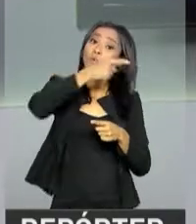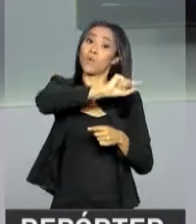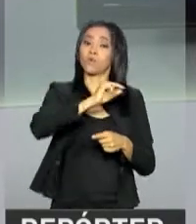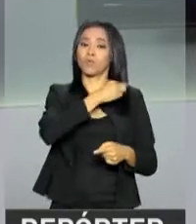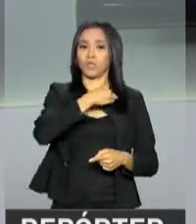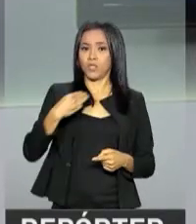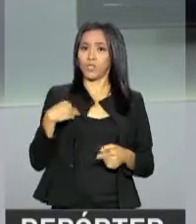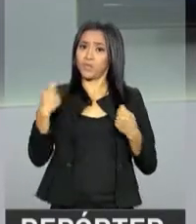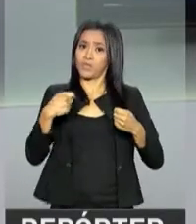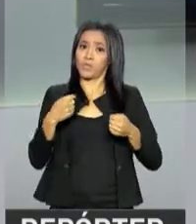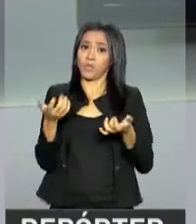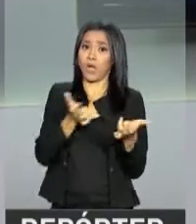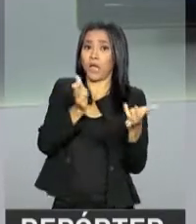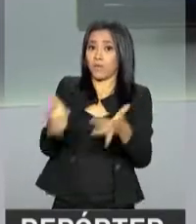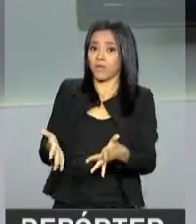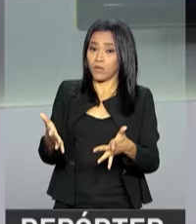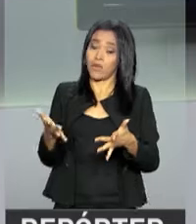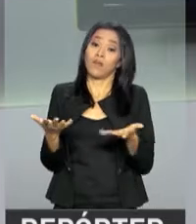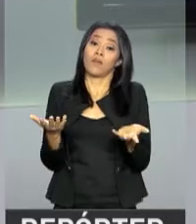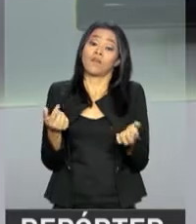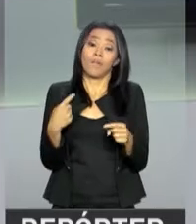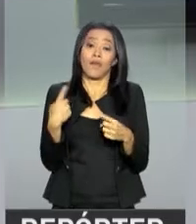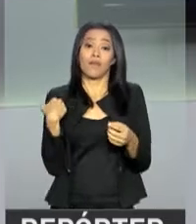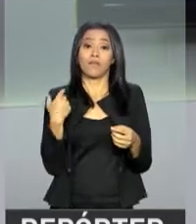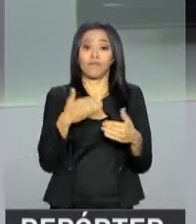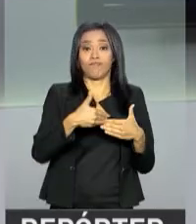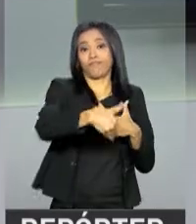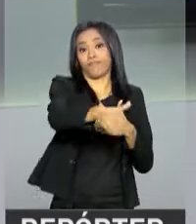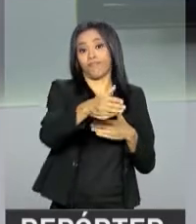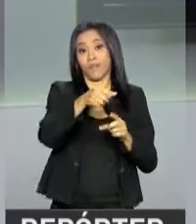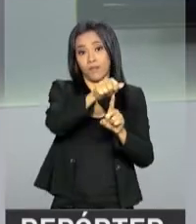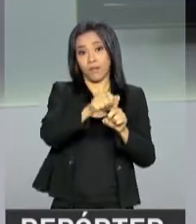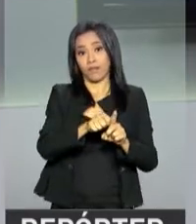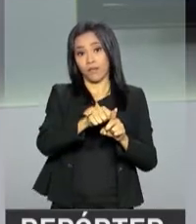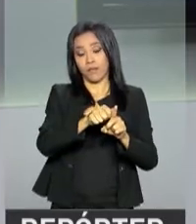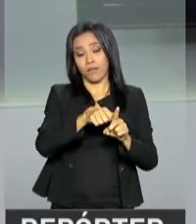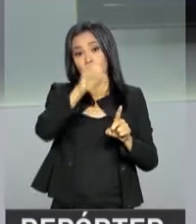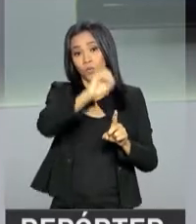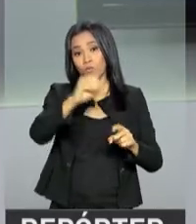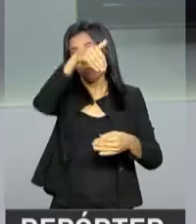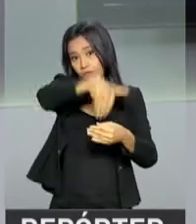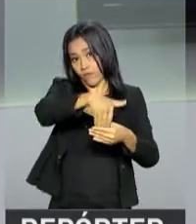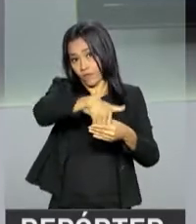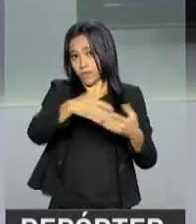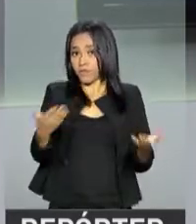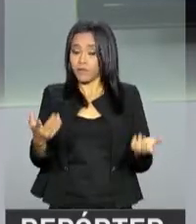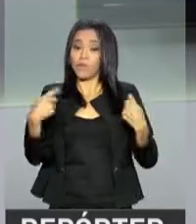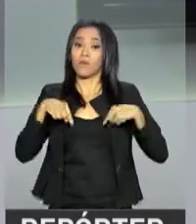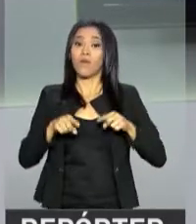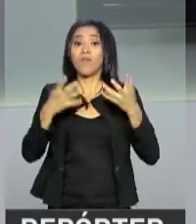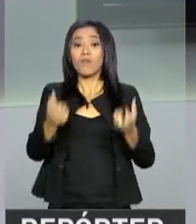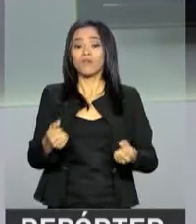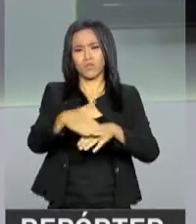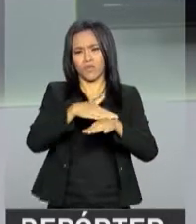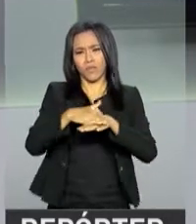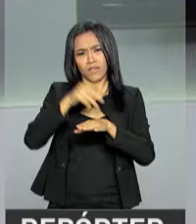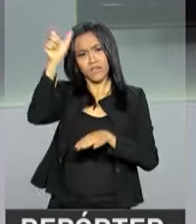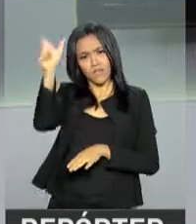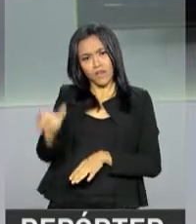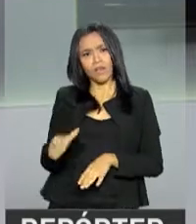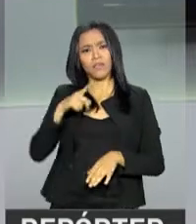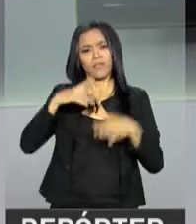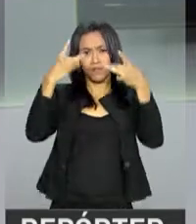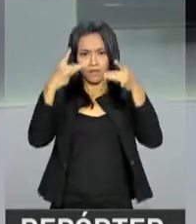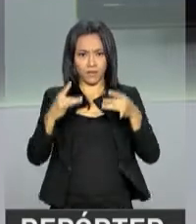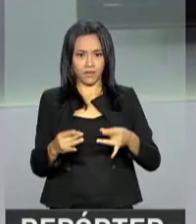os cargos para se candidatar nas eleições de outubro. E nós vamos ao Palácio do Planalto conversar ao vivo com a repórter Gabriela Noronha, que tem os